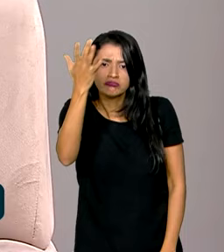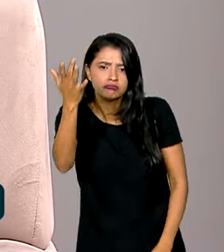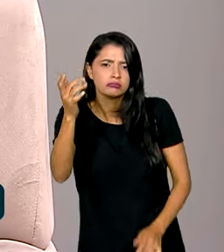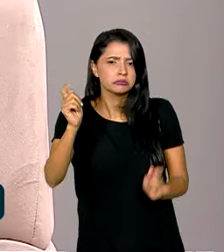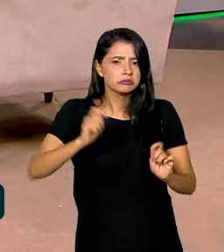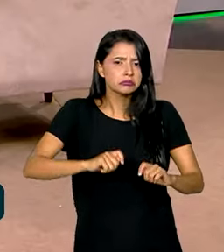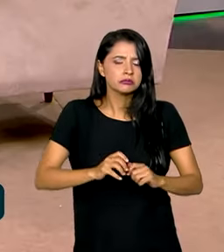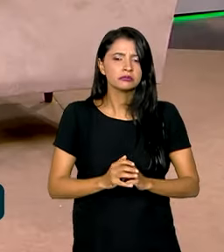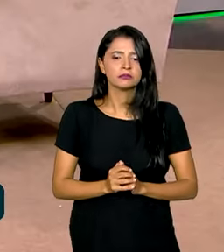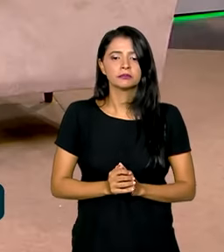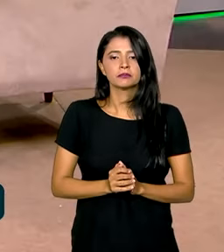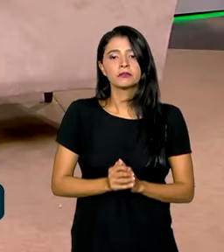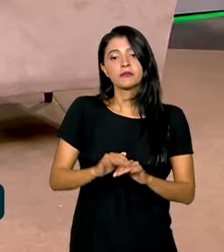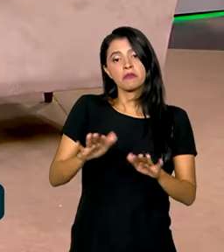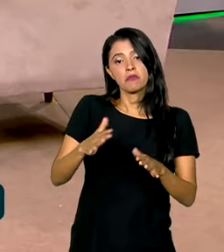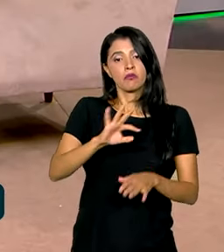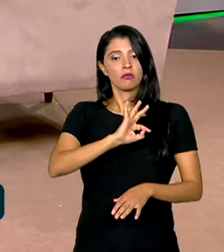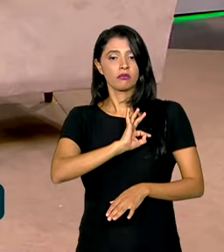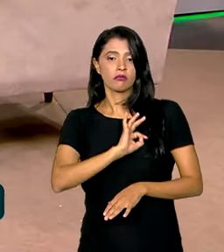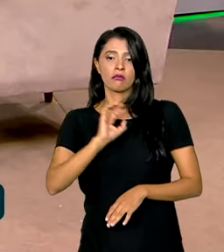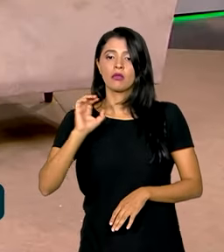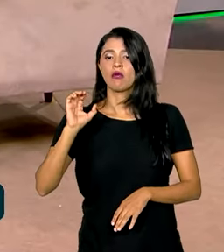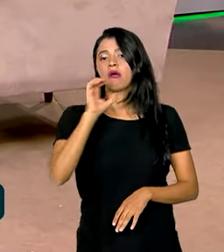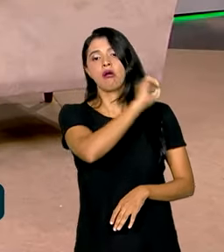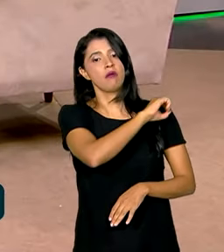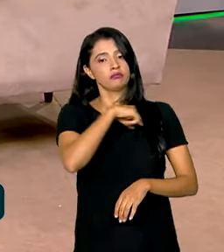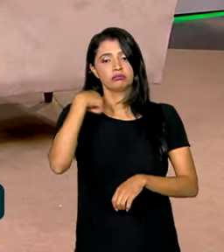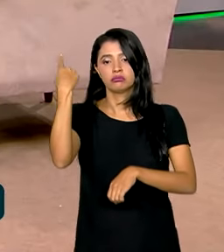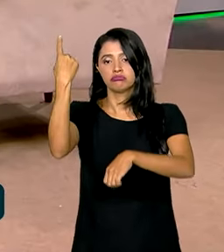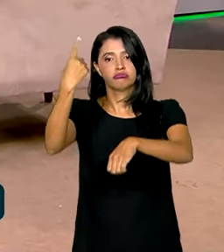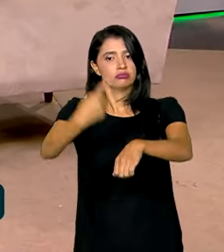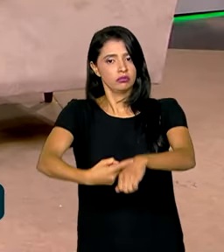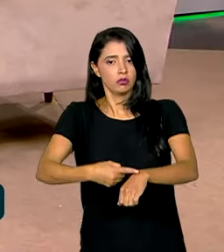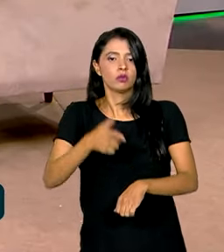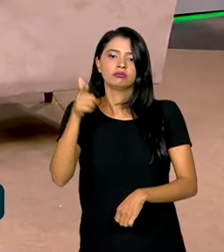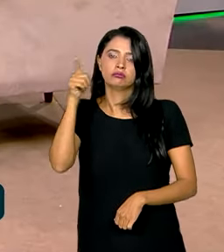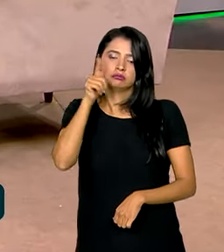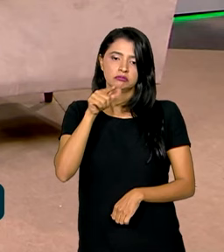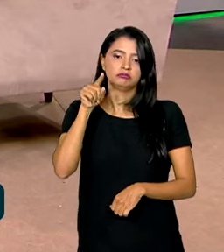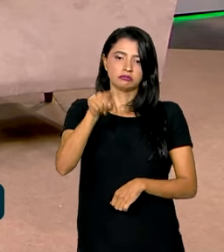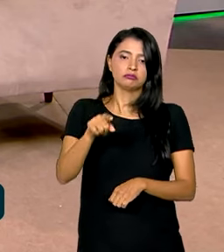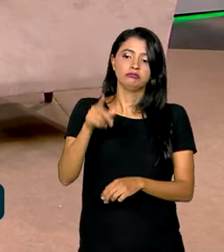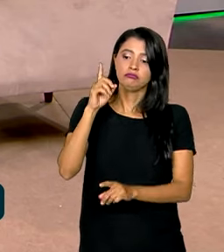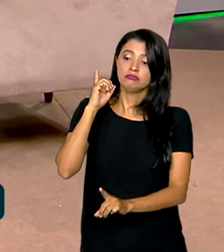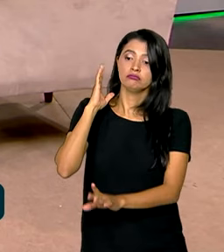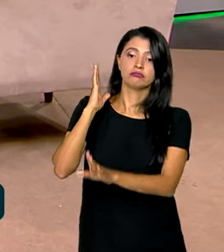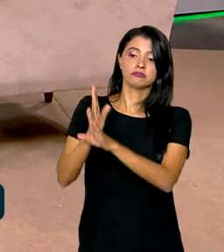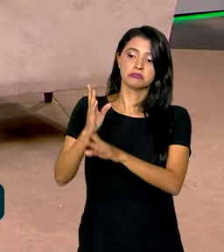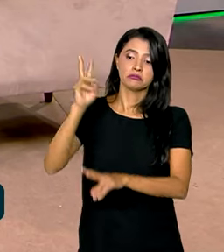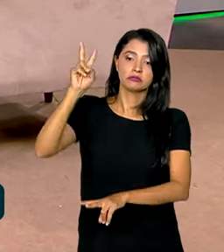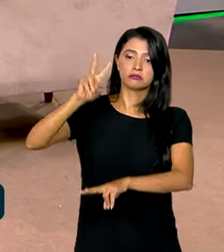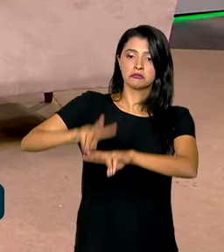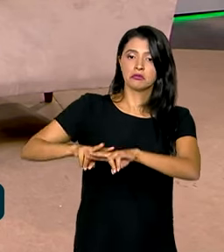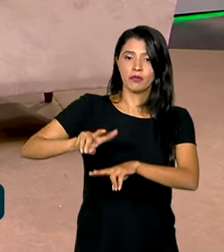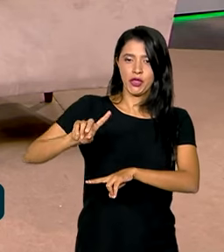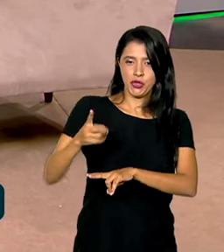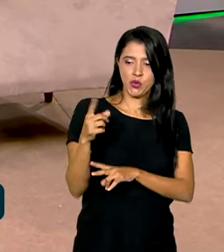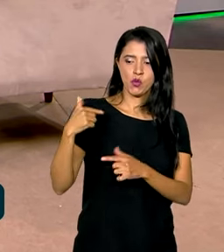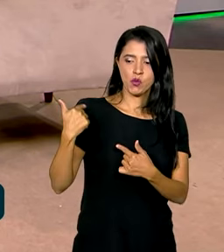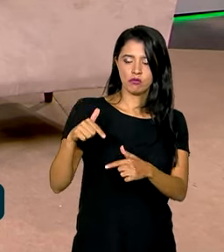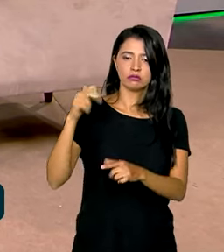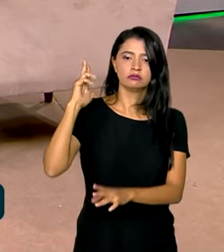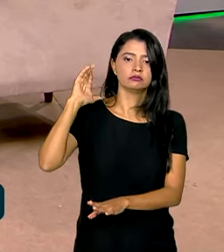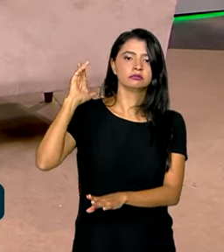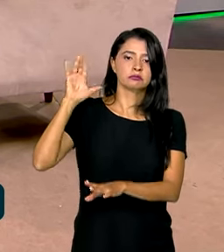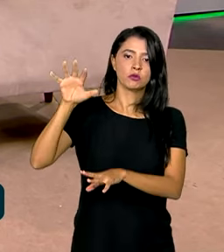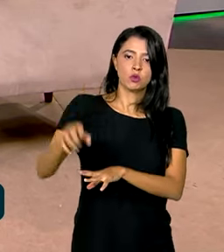se realizar? A parte policial é muito rápida, instantânea, de acordo com as operações. Você apreende, por exemplo, em uma das operações houve